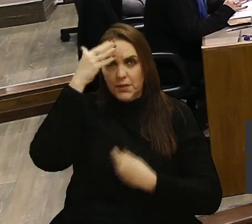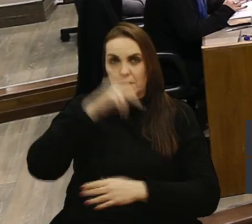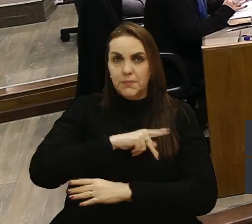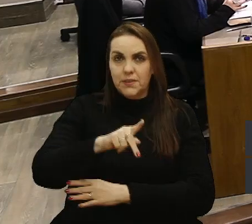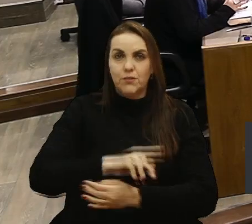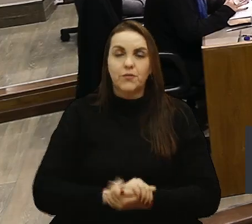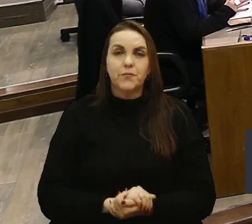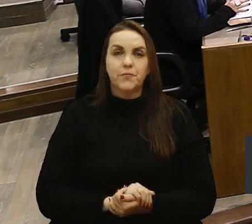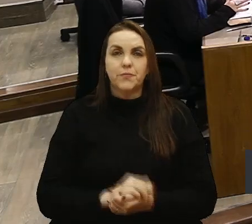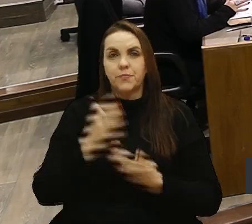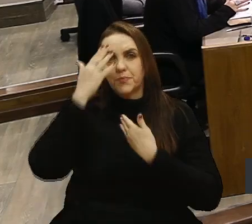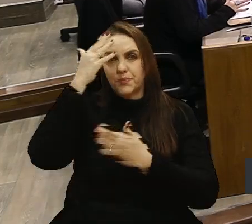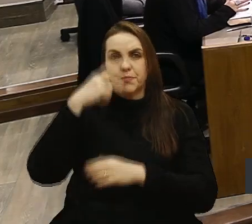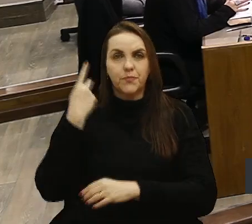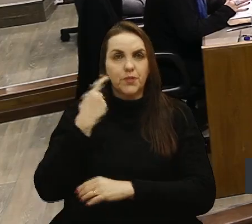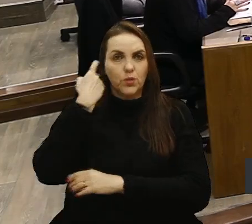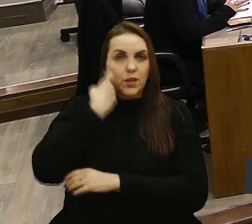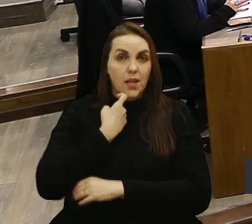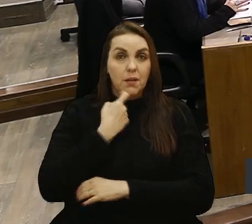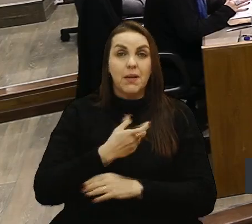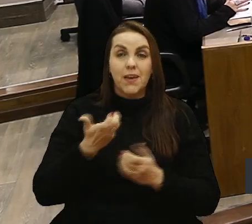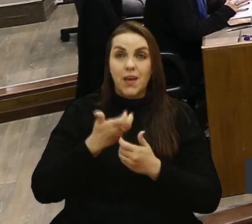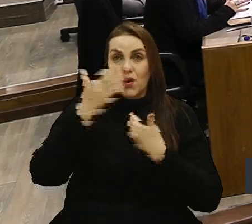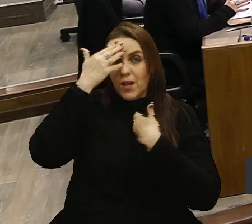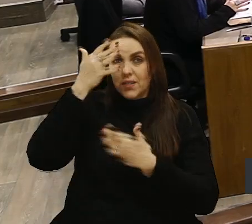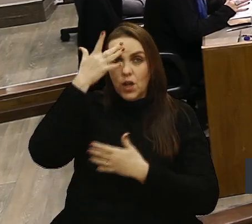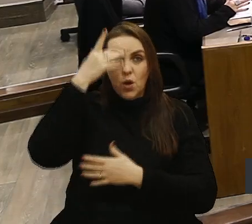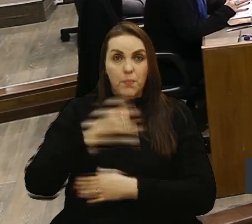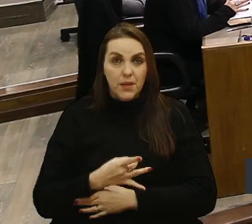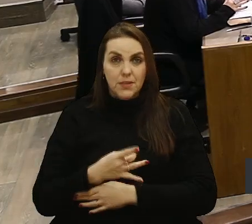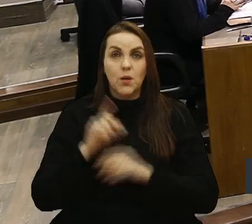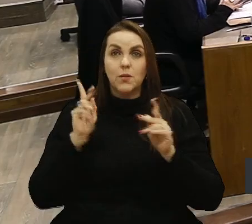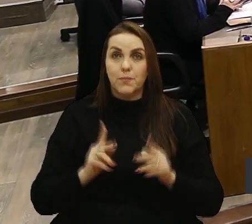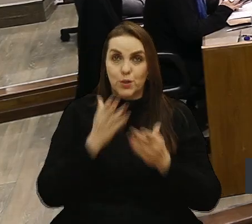Obrigado, vereador Caleb Garbim. Quero agradecer a compreensão do pessoal da cultura, que de forma